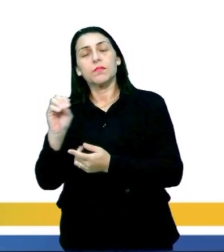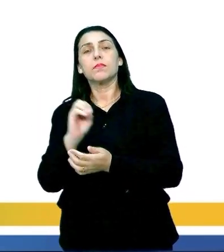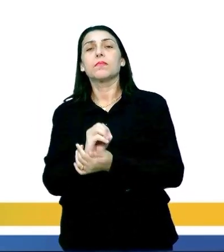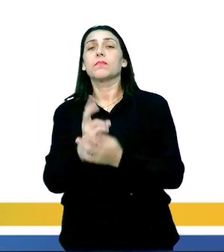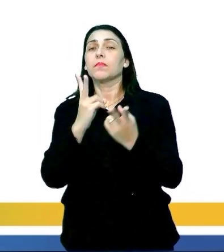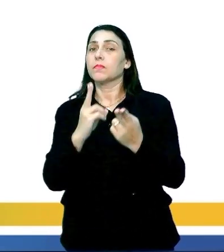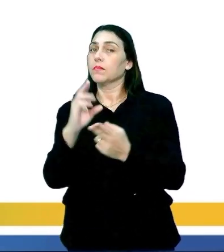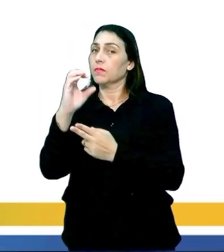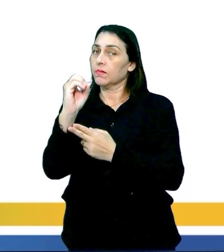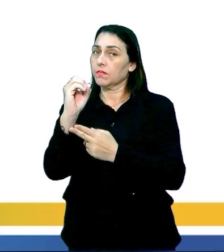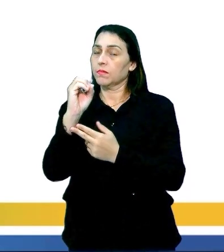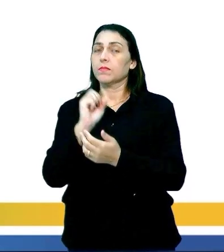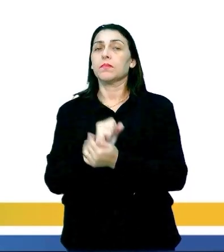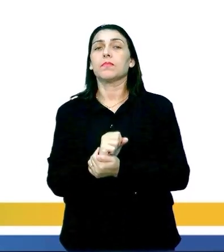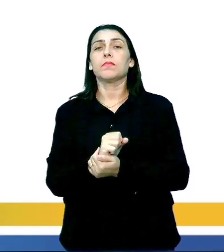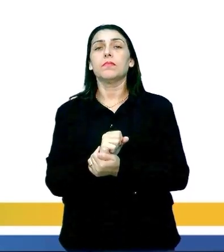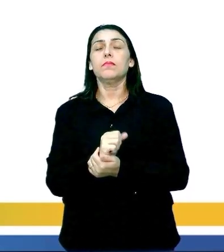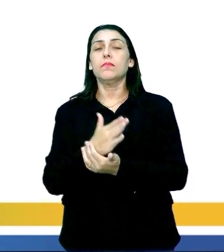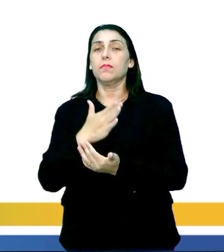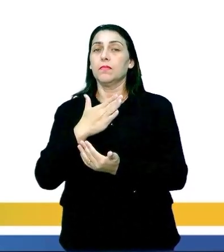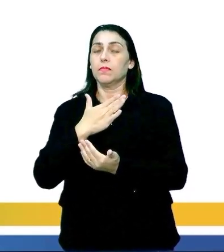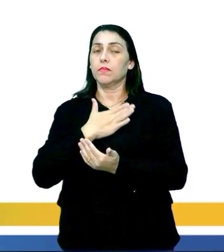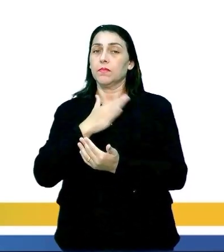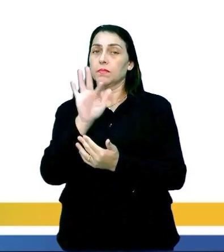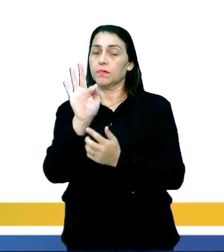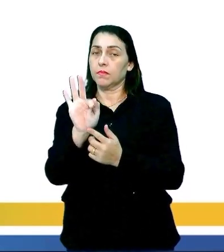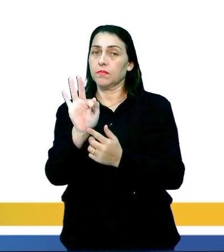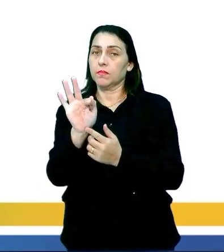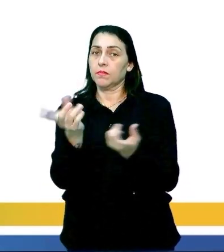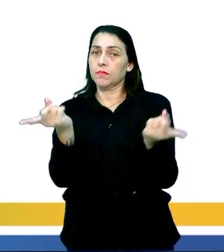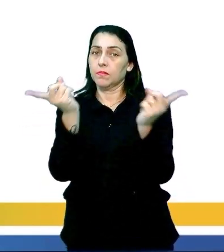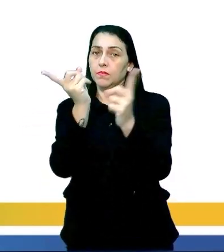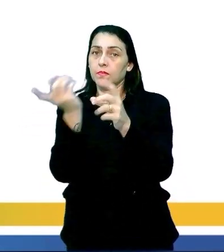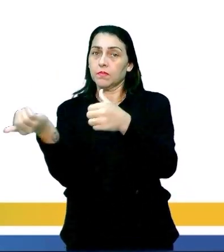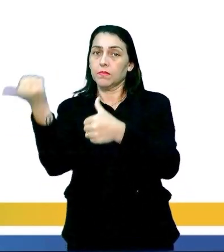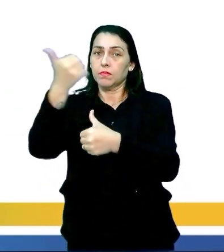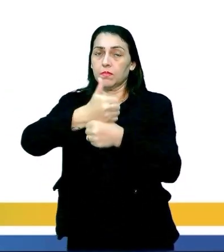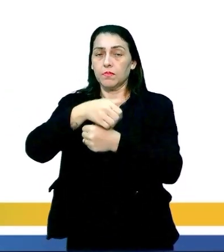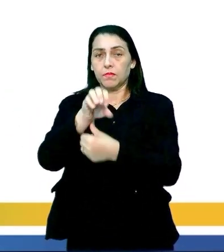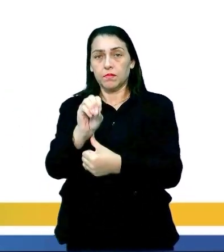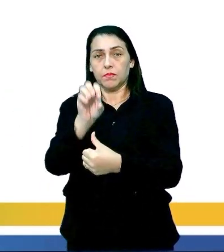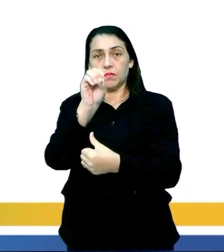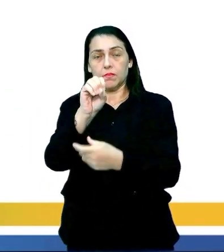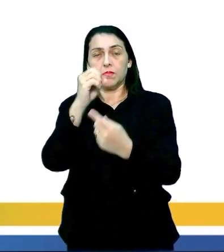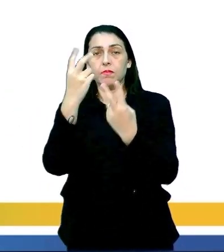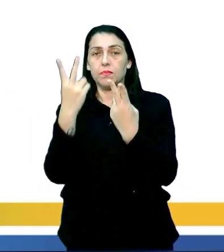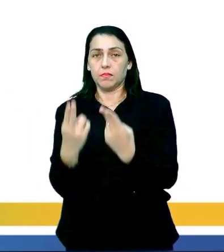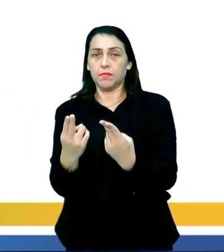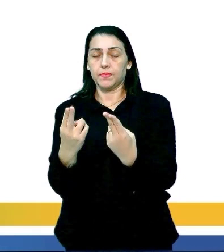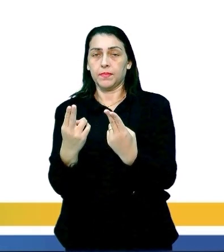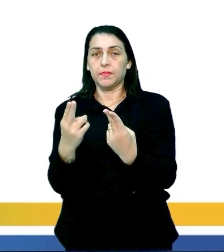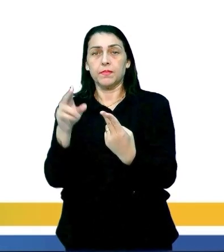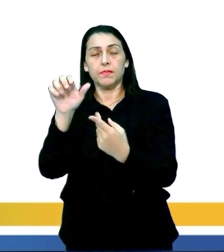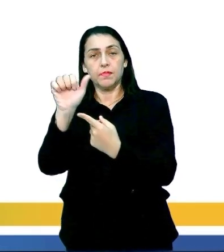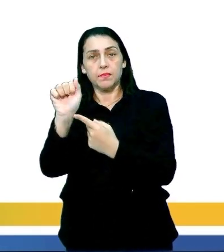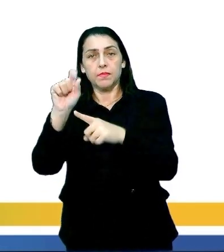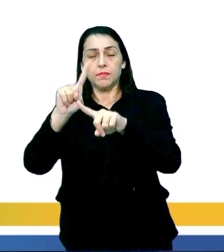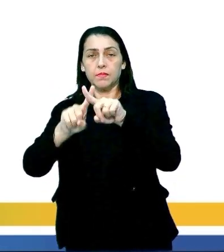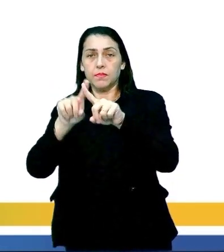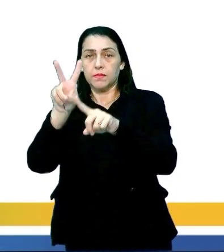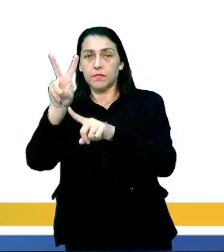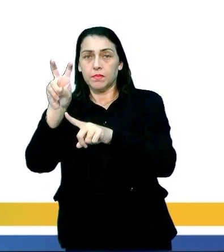500 é igual a zero. Então, o f aí eu vou trocar por zero, certo? Zero é igual a